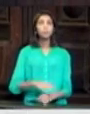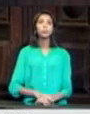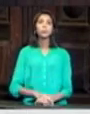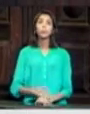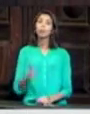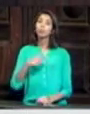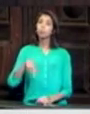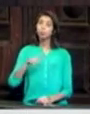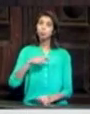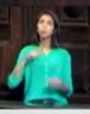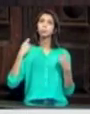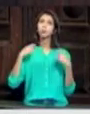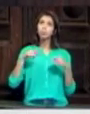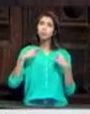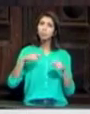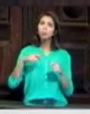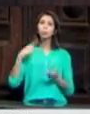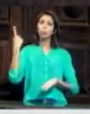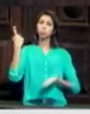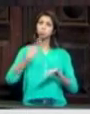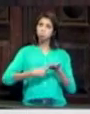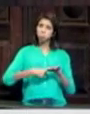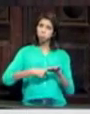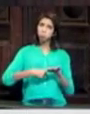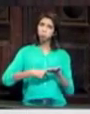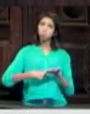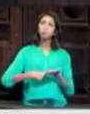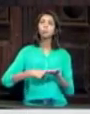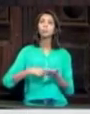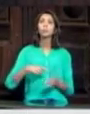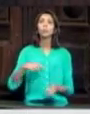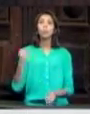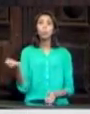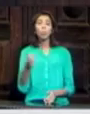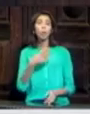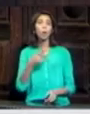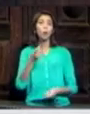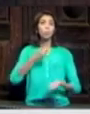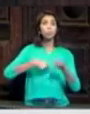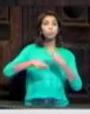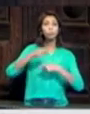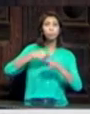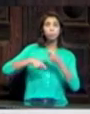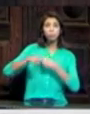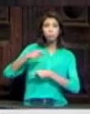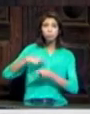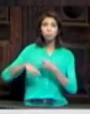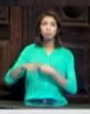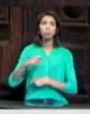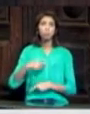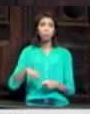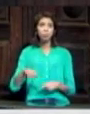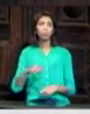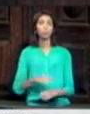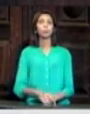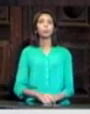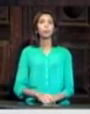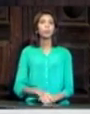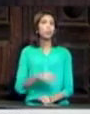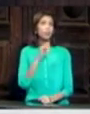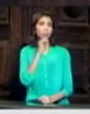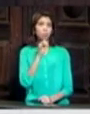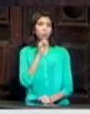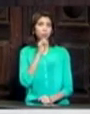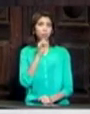nós precisamos de ter um compromisso com novos investimentos na Via Lagos. A Via Lagos, por